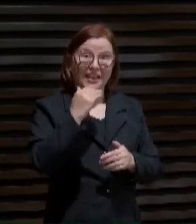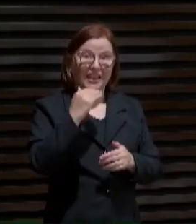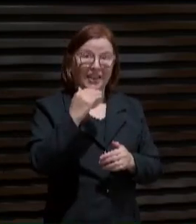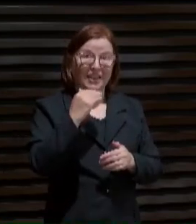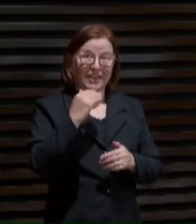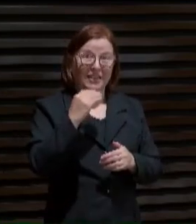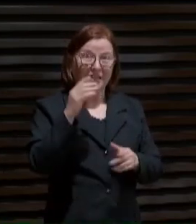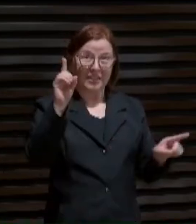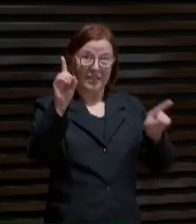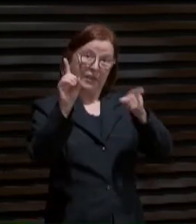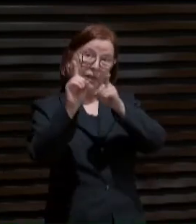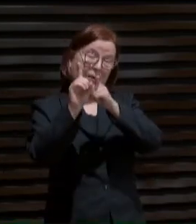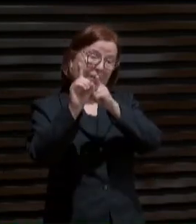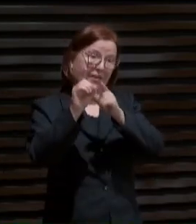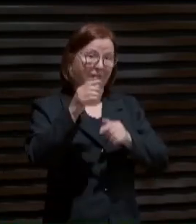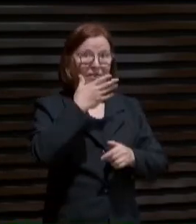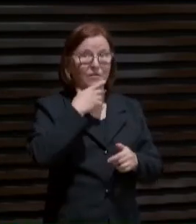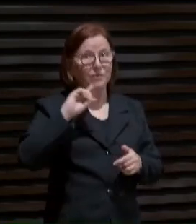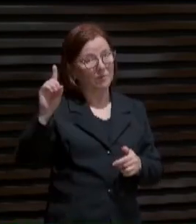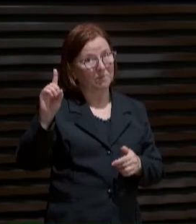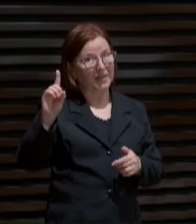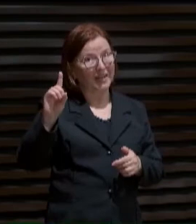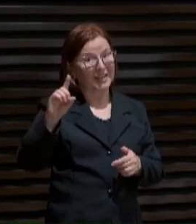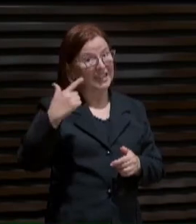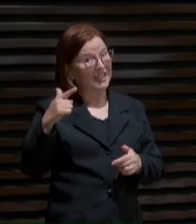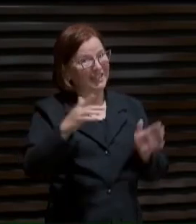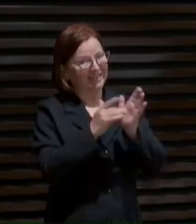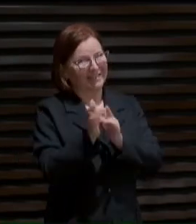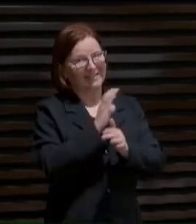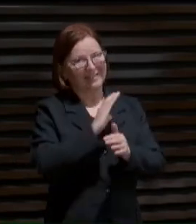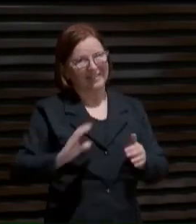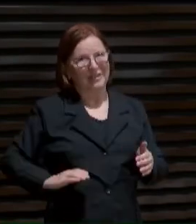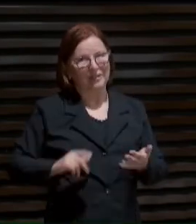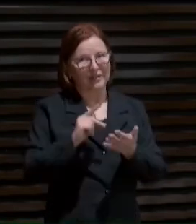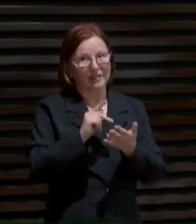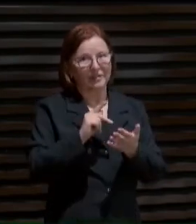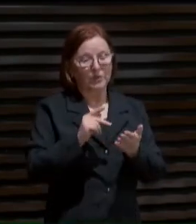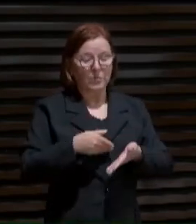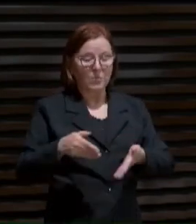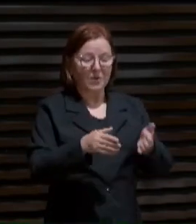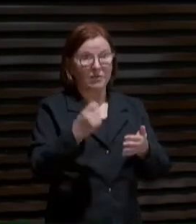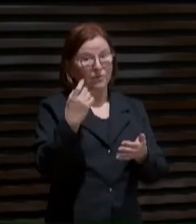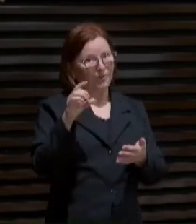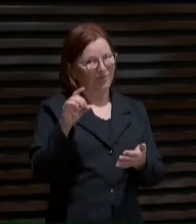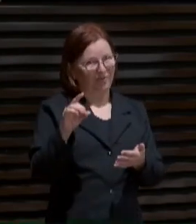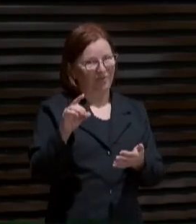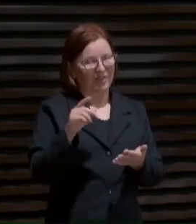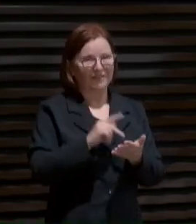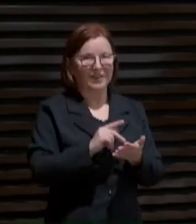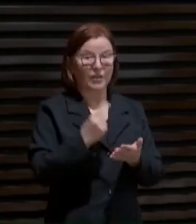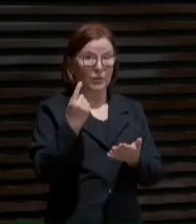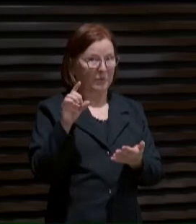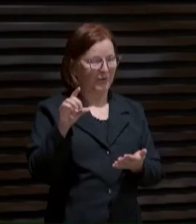Cristo que o caminho é um só a verdade é uma só e tudo que está fora desse